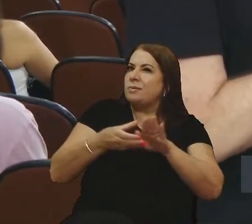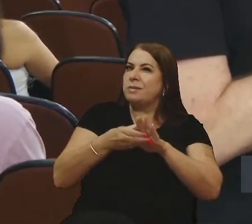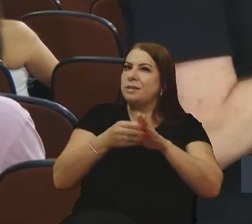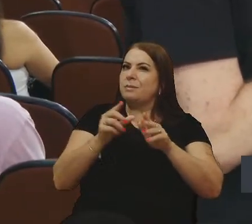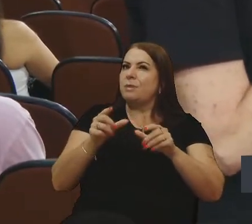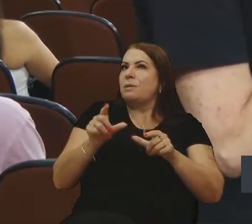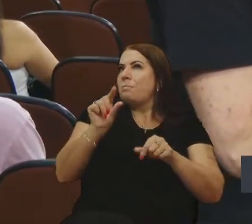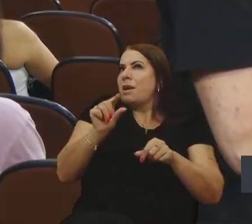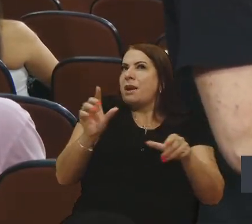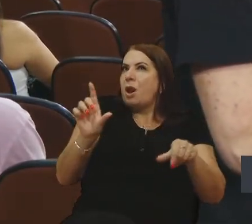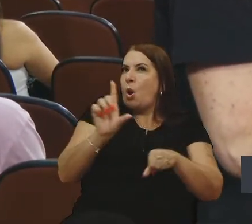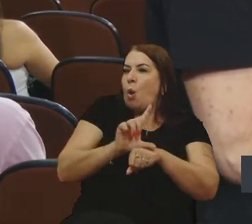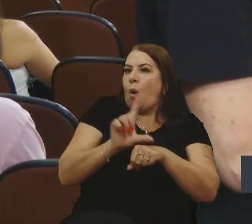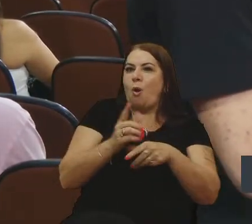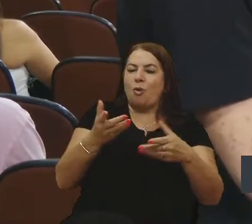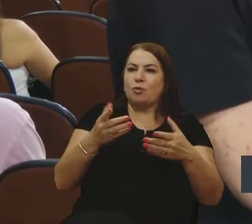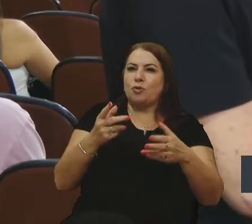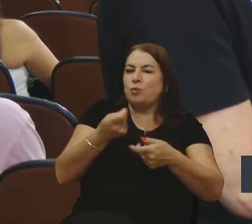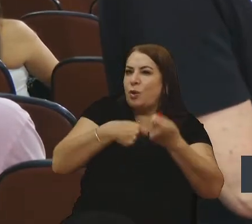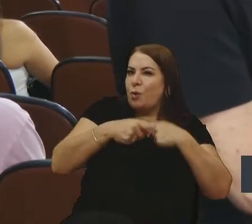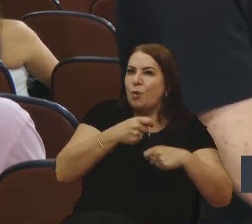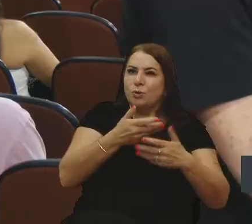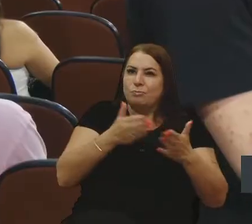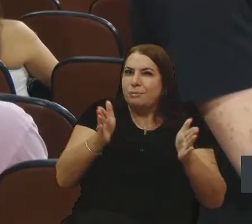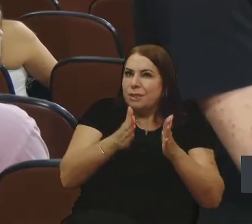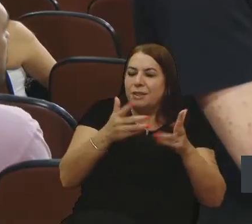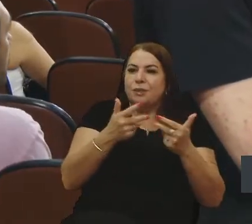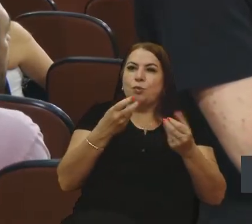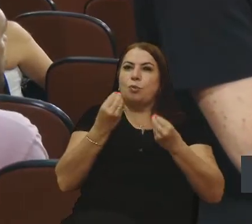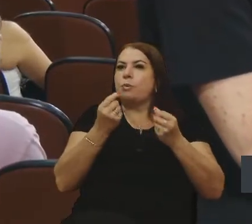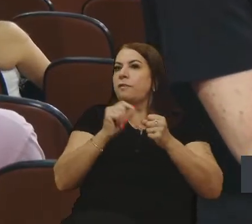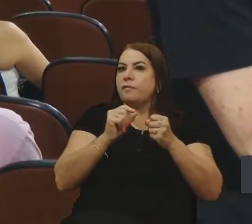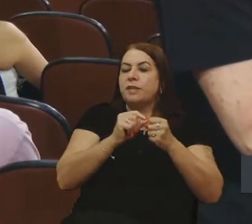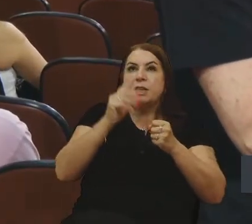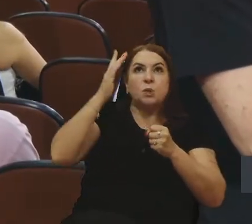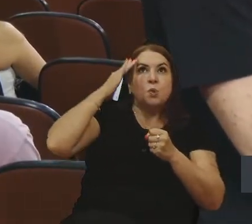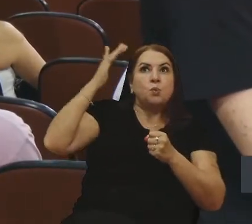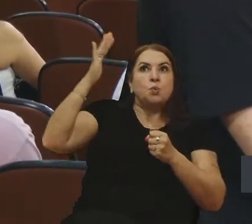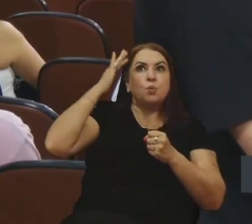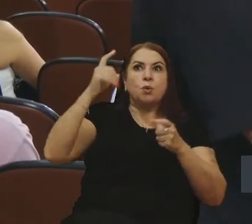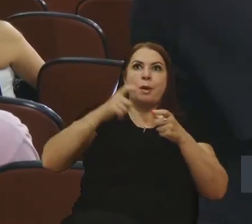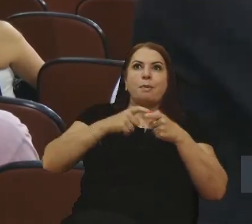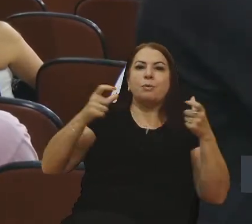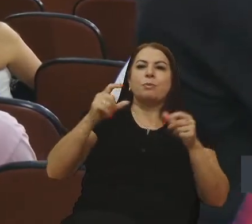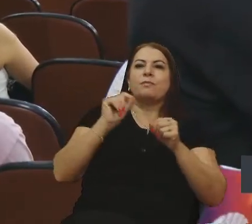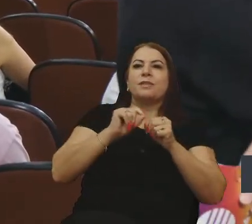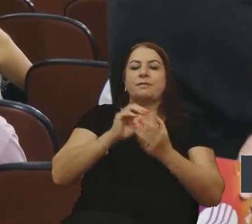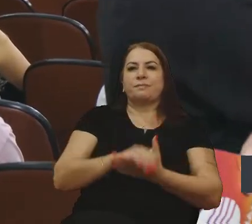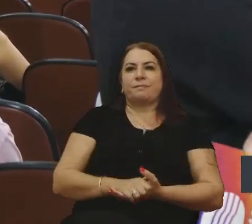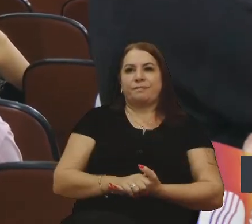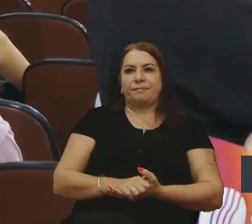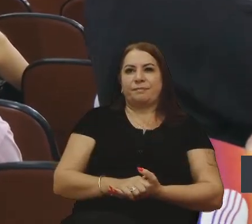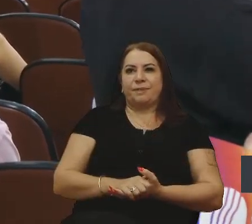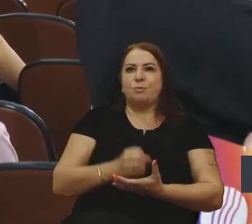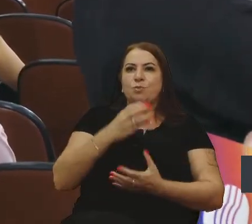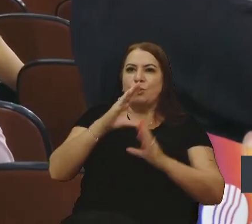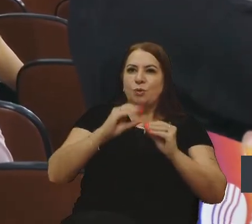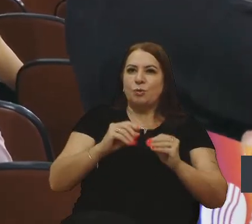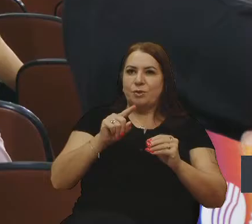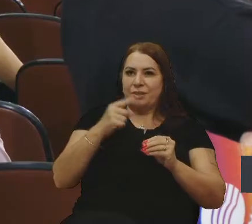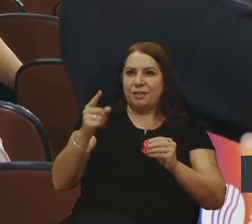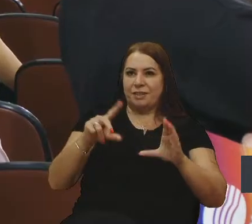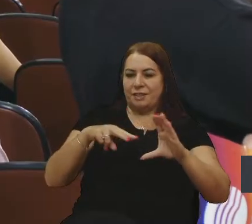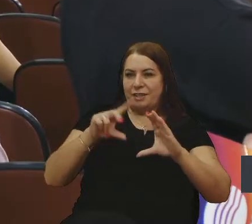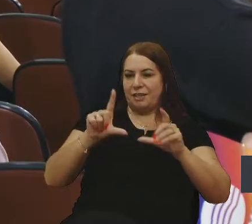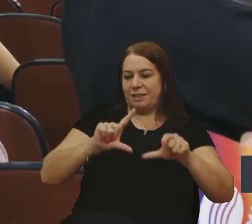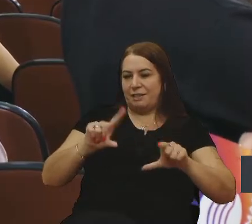pequena loja, um negócio, o que ele deve fazer, quem sonha para crescer, o que precisa fazer? Bom, boa noite à audiência da TV